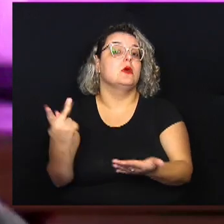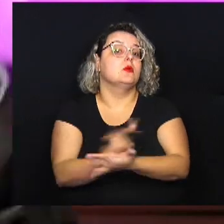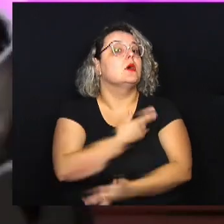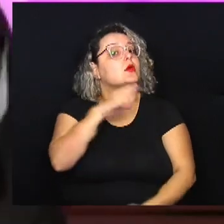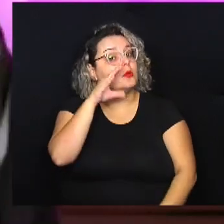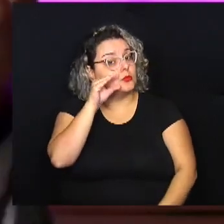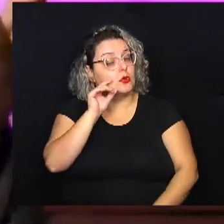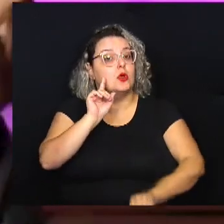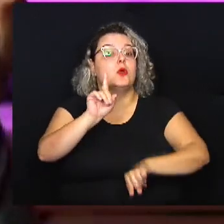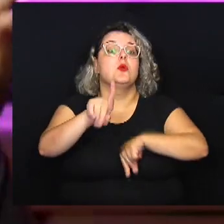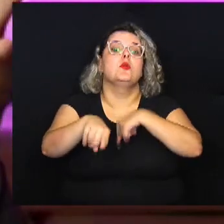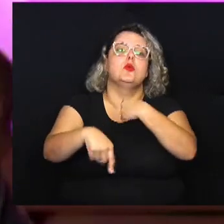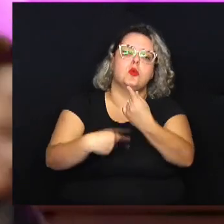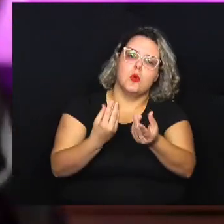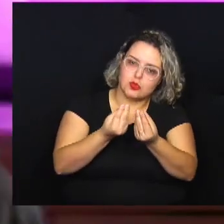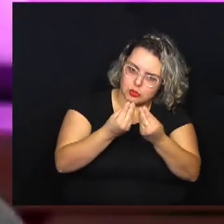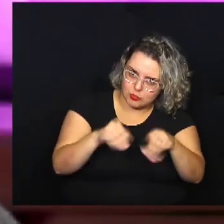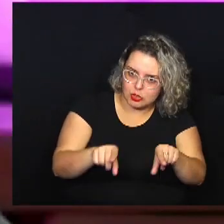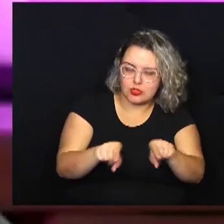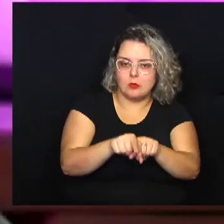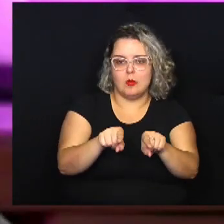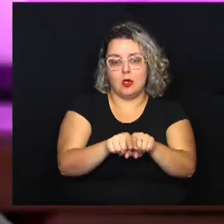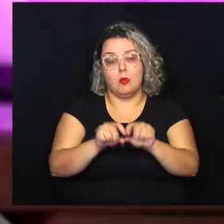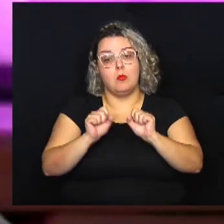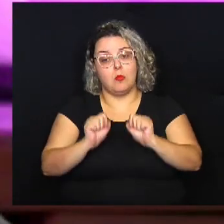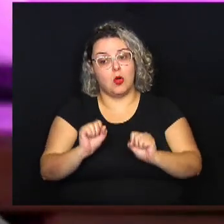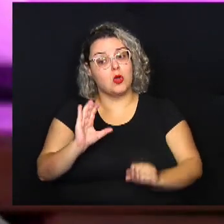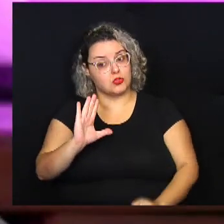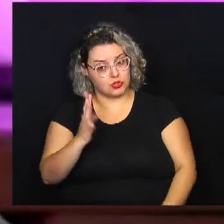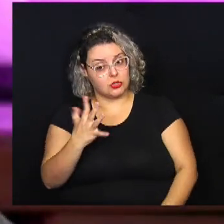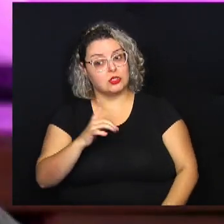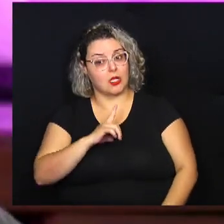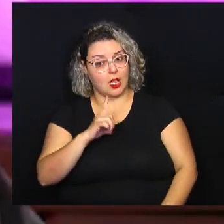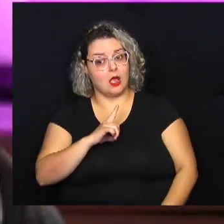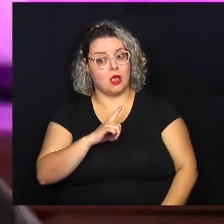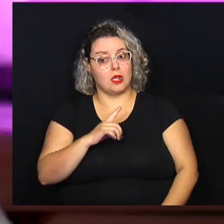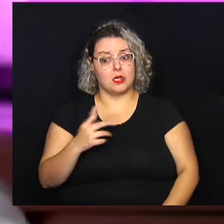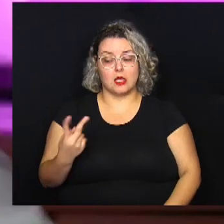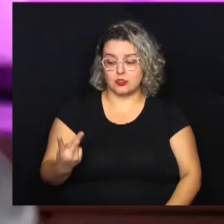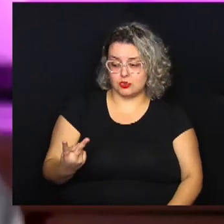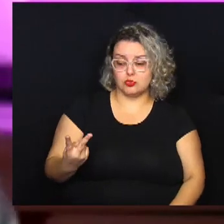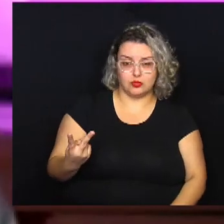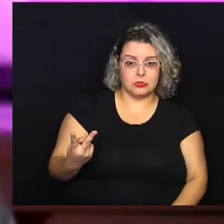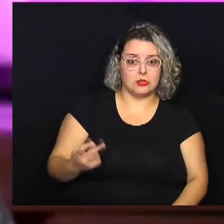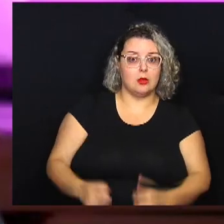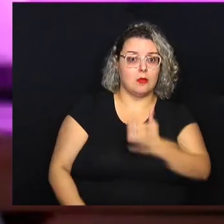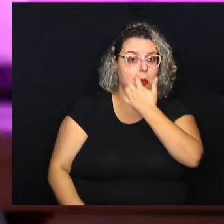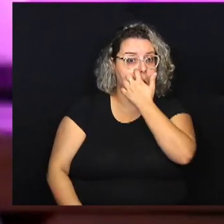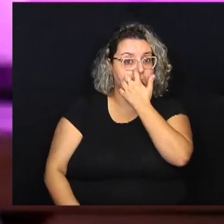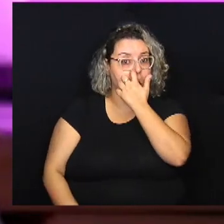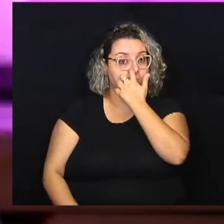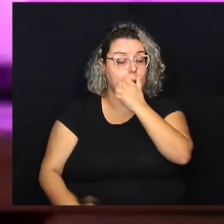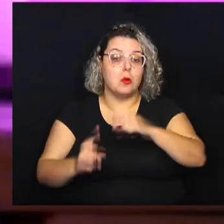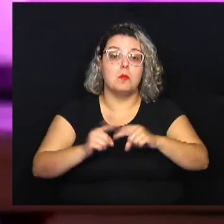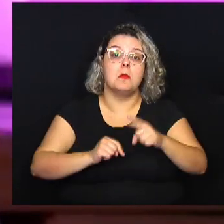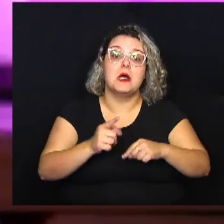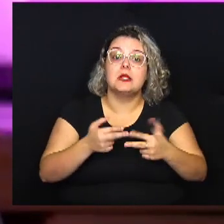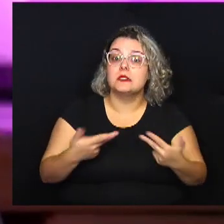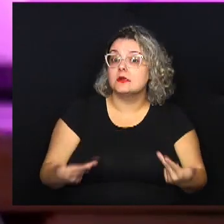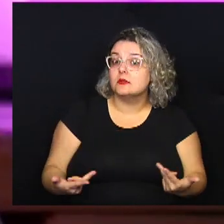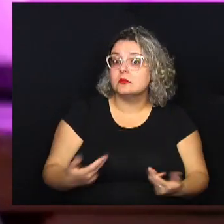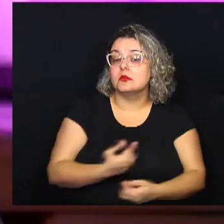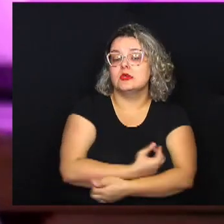E outros danos que também podem ter acontecido no caso delas por exemplo, um dano material em relação a